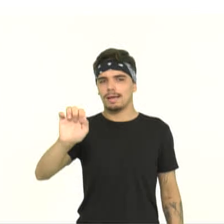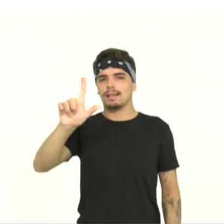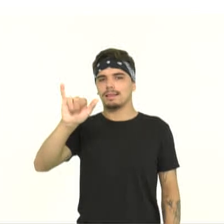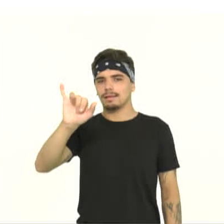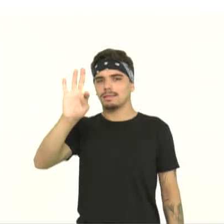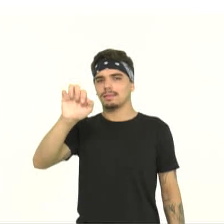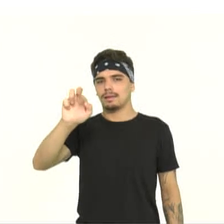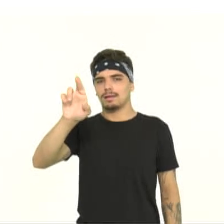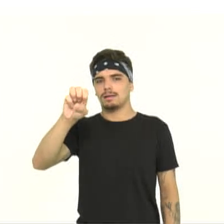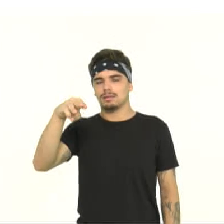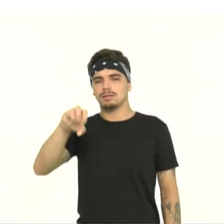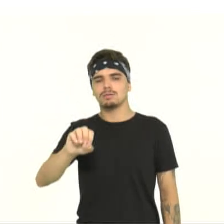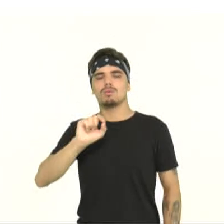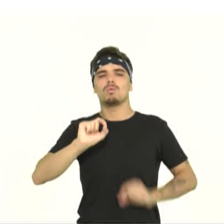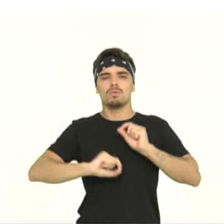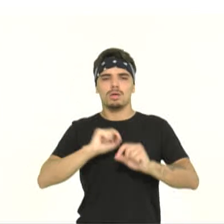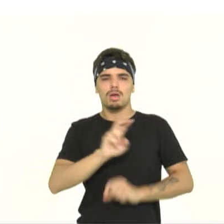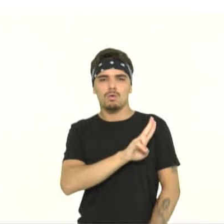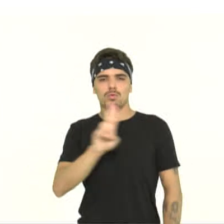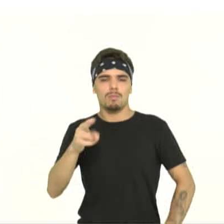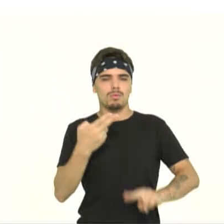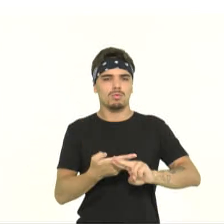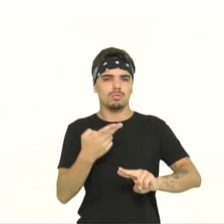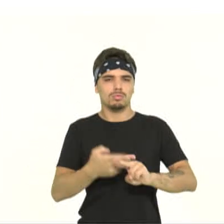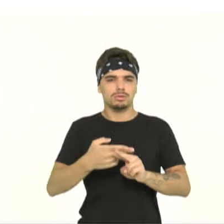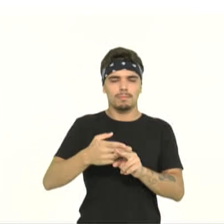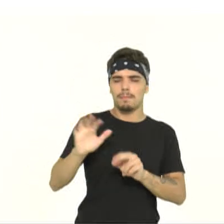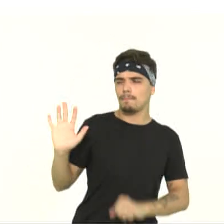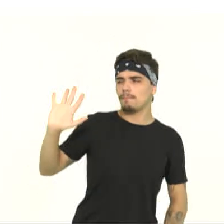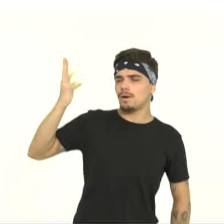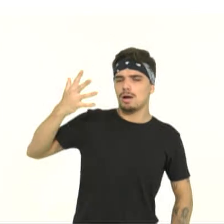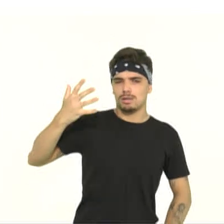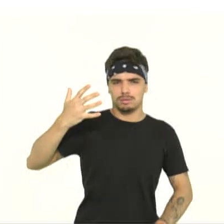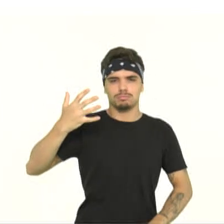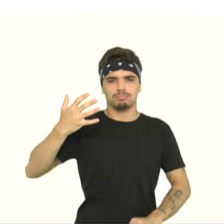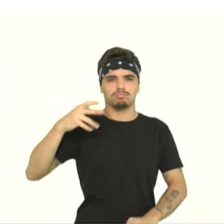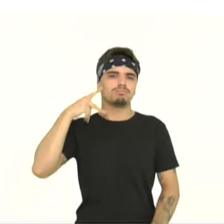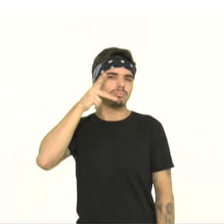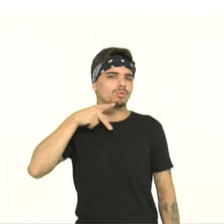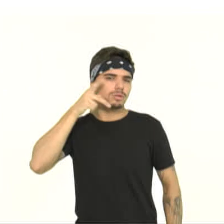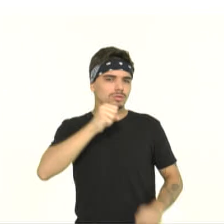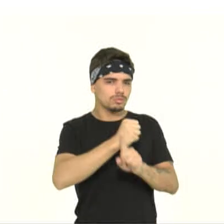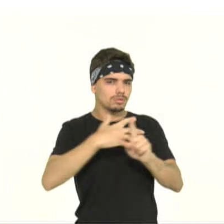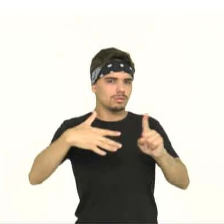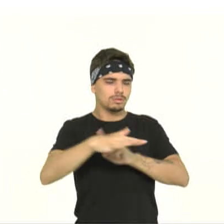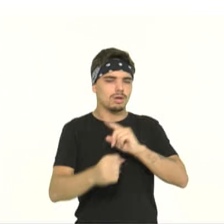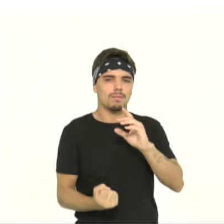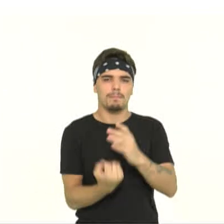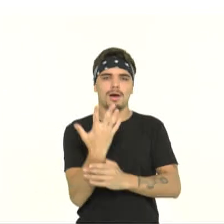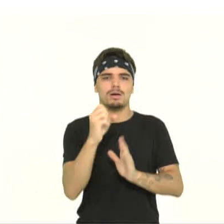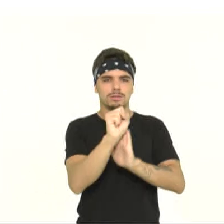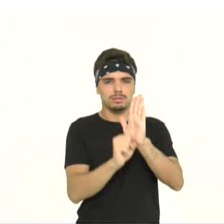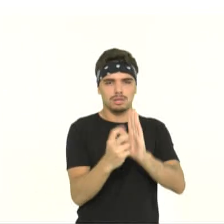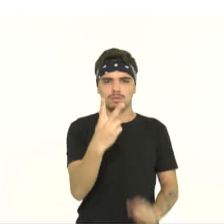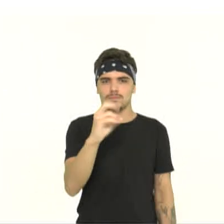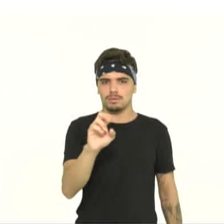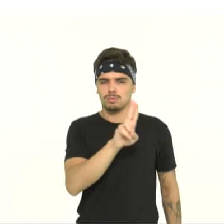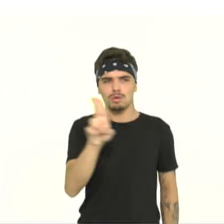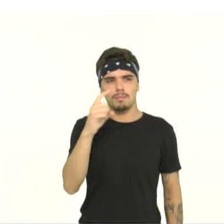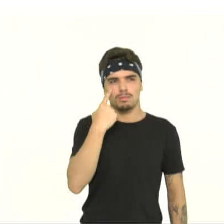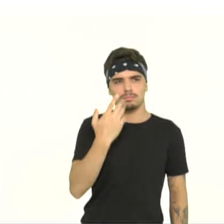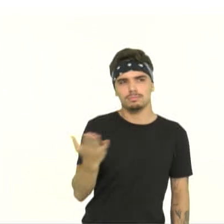ao fenômeno político e social que se desenvolveu a partir do século XX. Nazismo alemão, fascismo